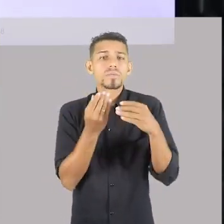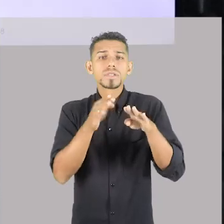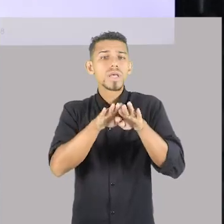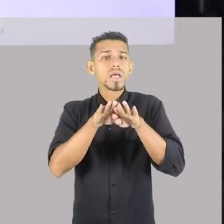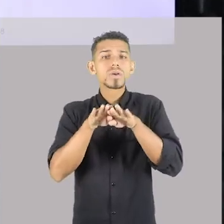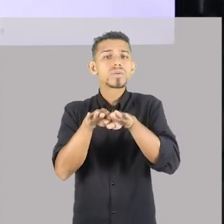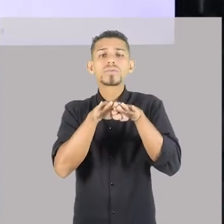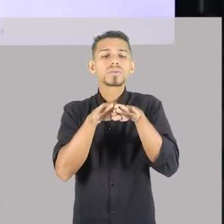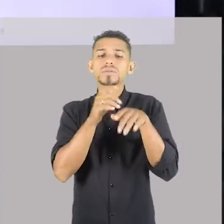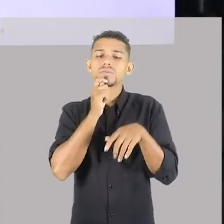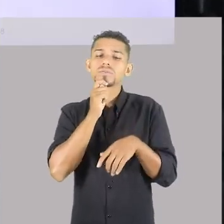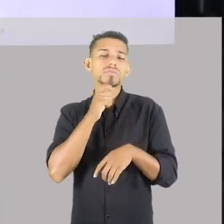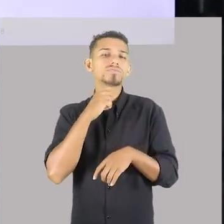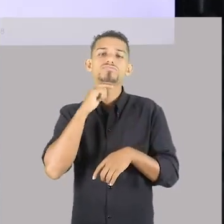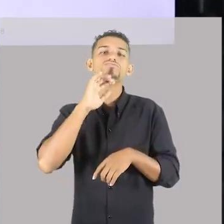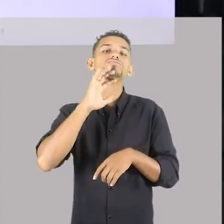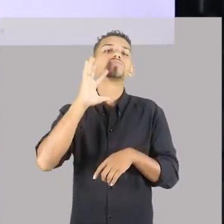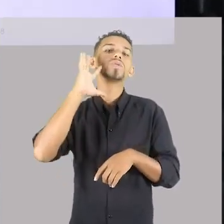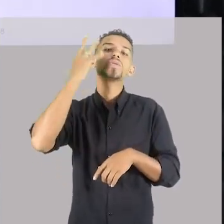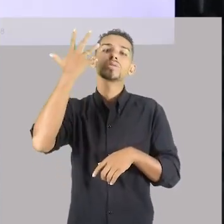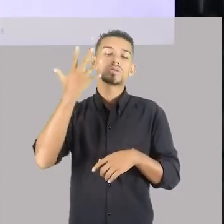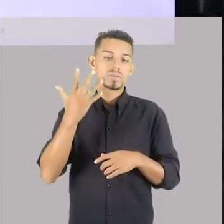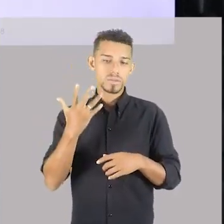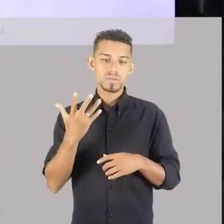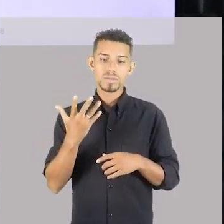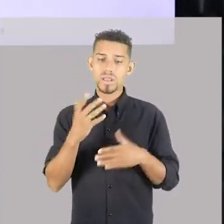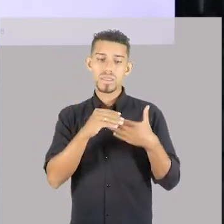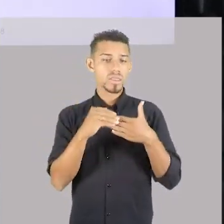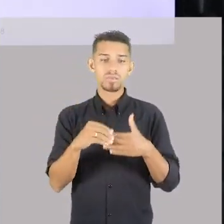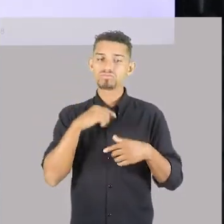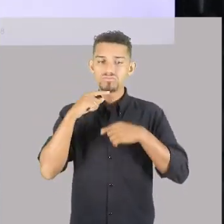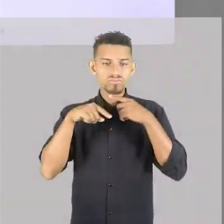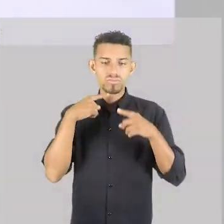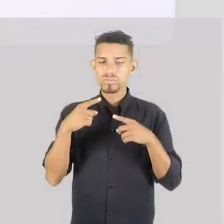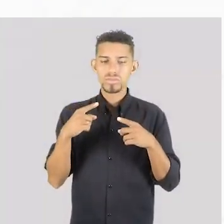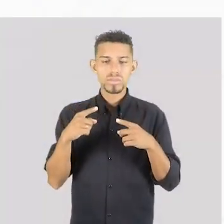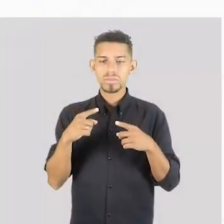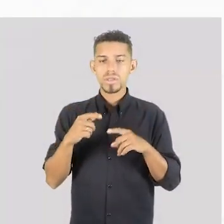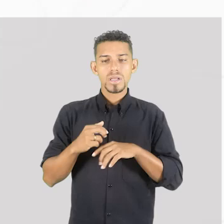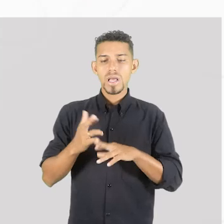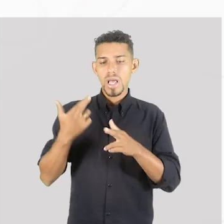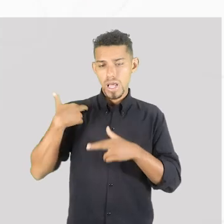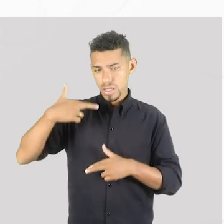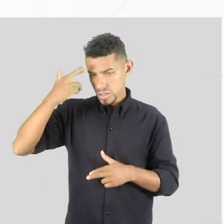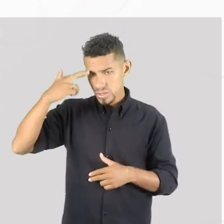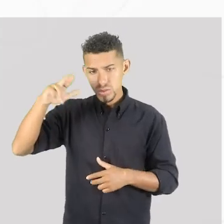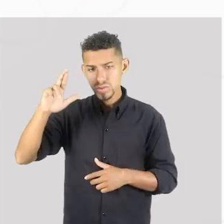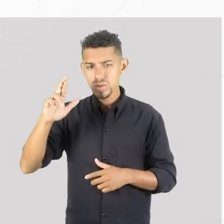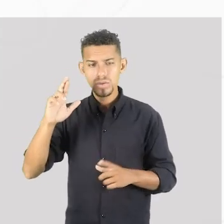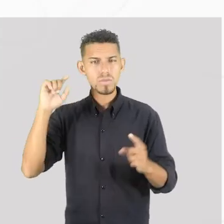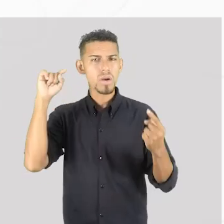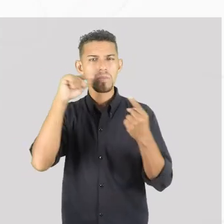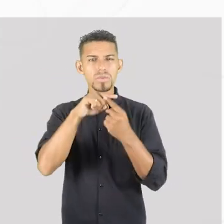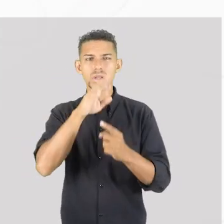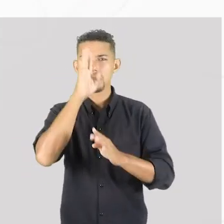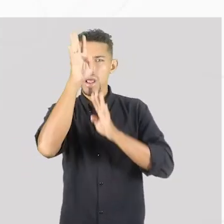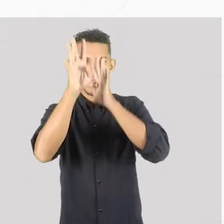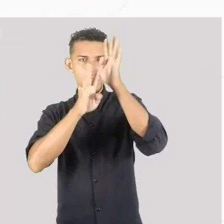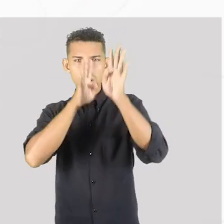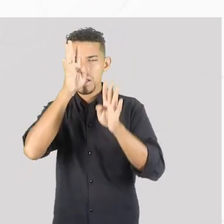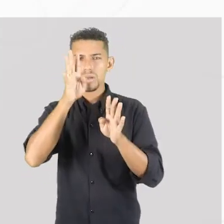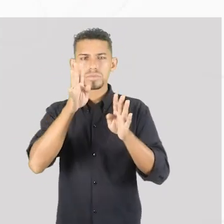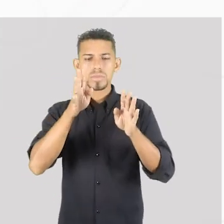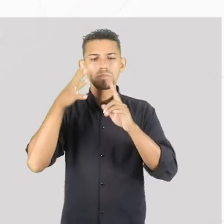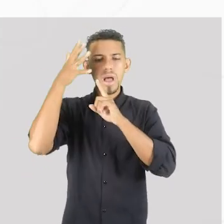ainda não aconteceu, né? Então, ela não traz a questão da imposição religiosa. Apontar a hipocrisia do discurso